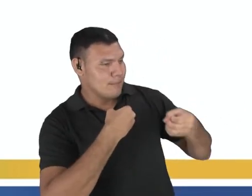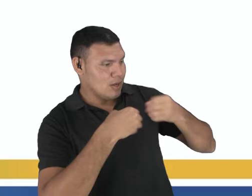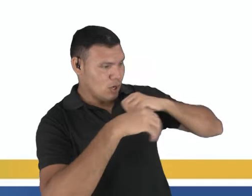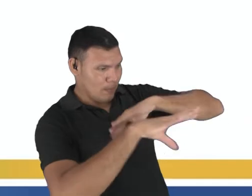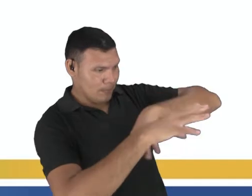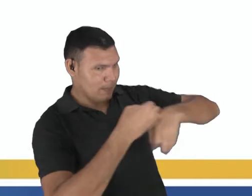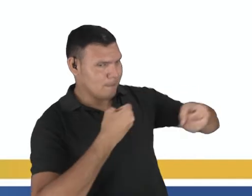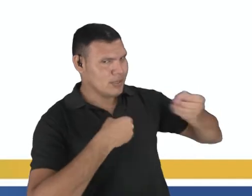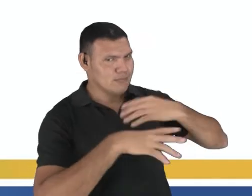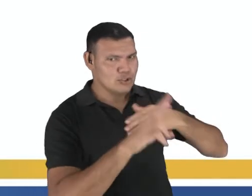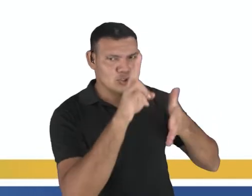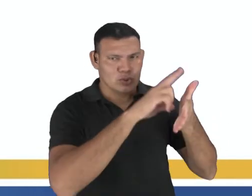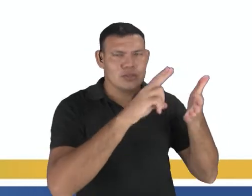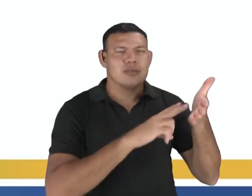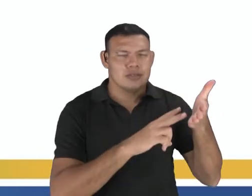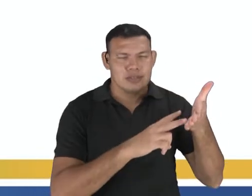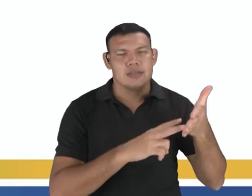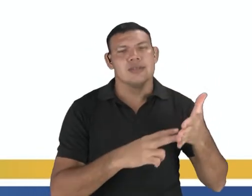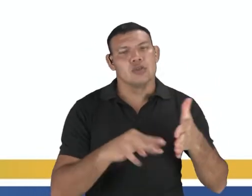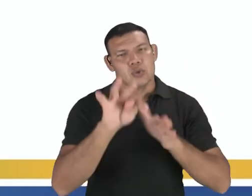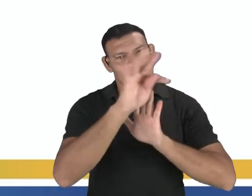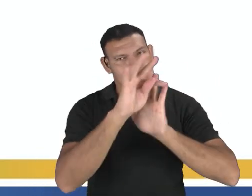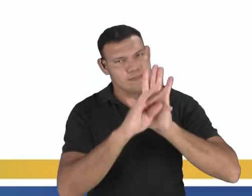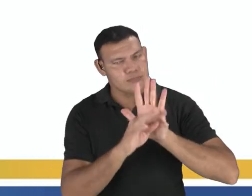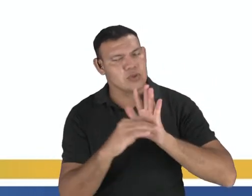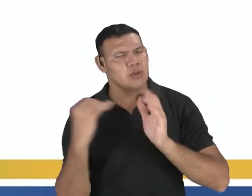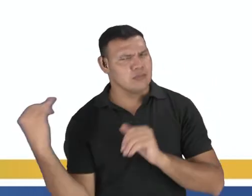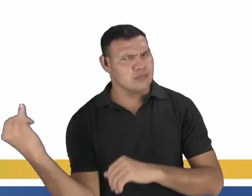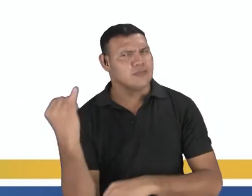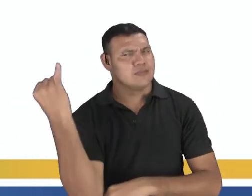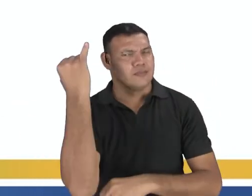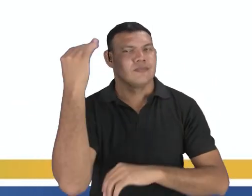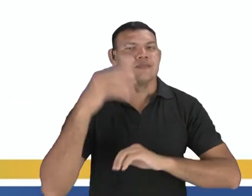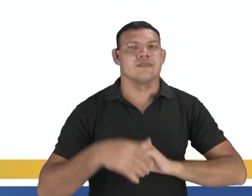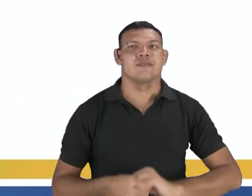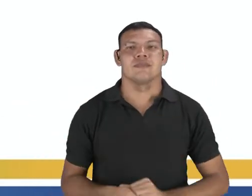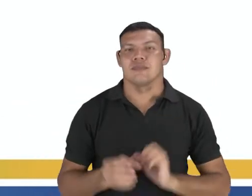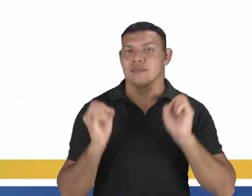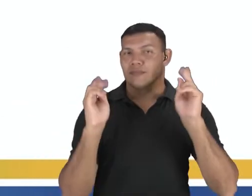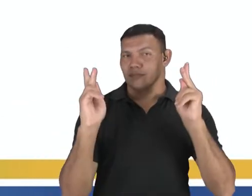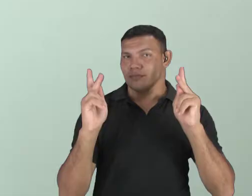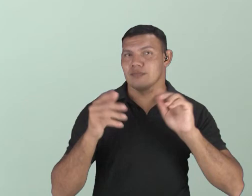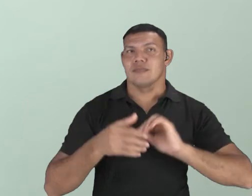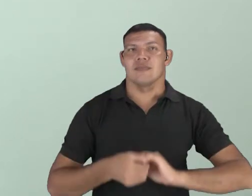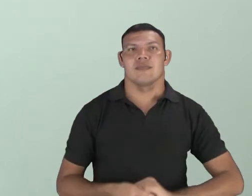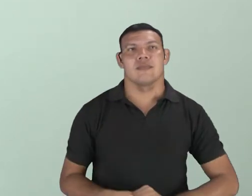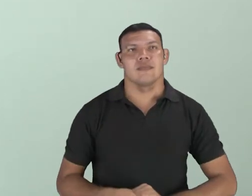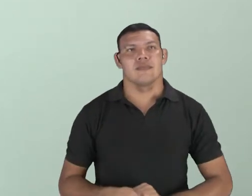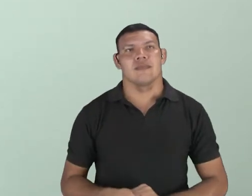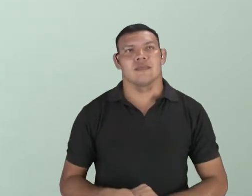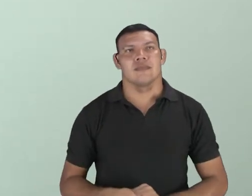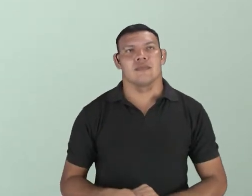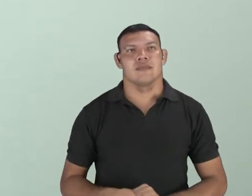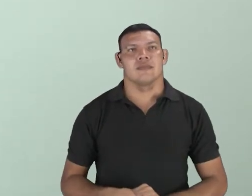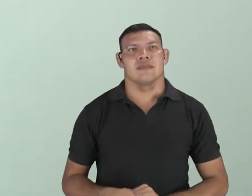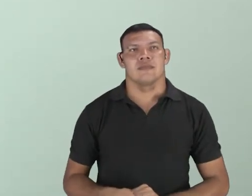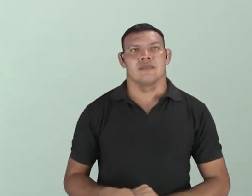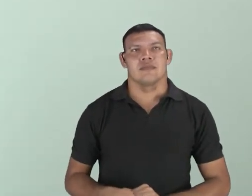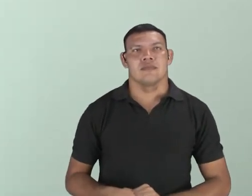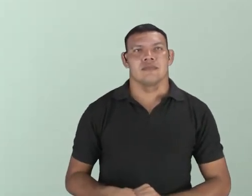essa empatia, trabalhar para que o leitor tenha essa empatia com o seu texto é muito importante, ok?